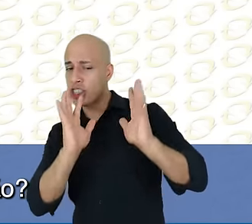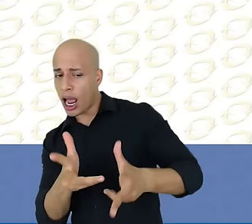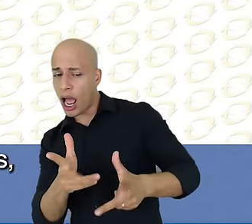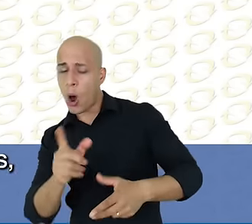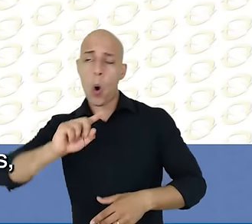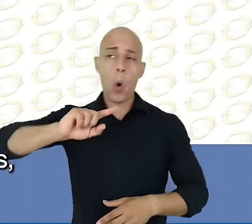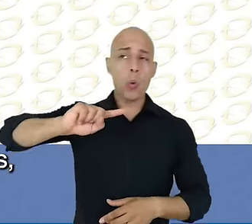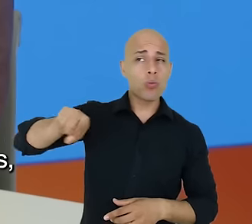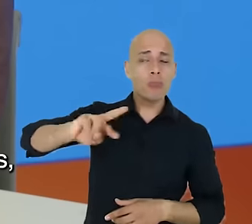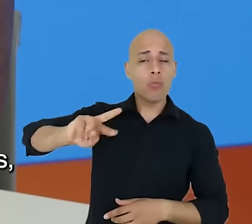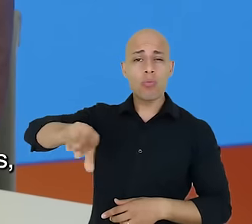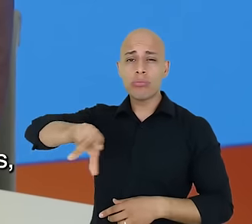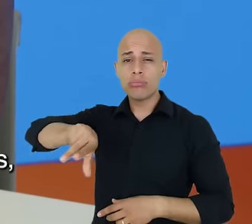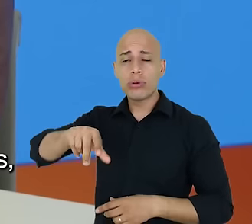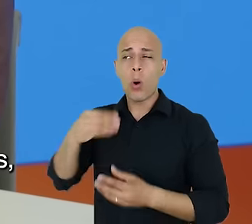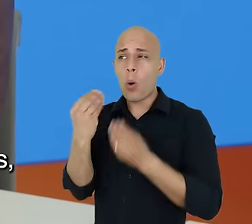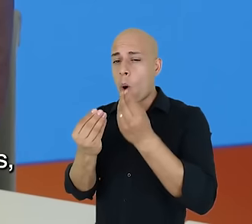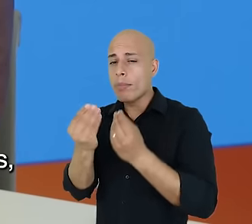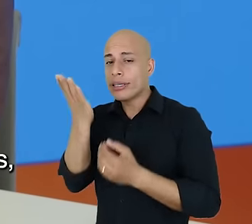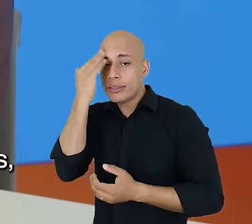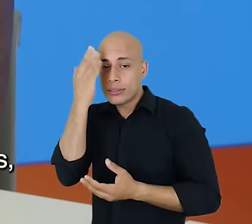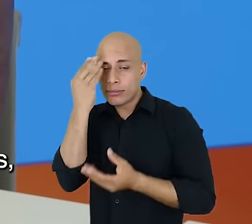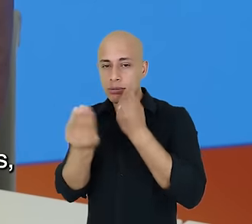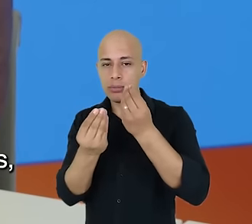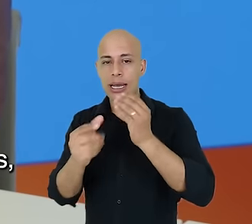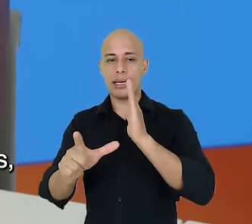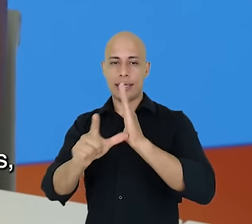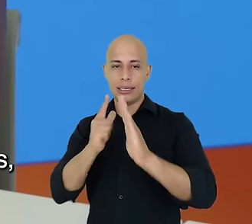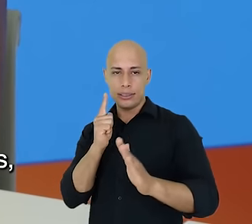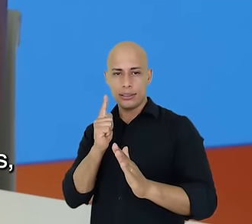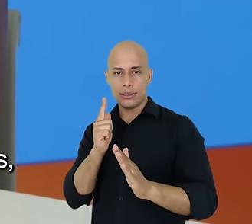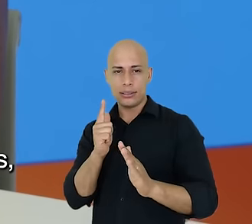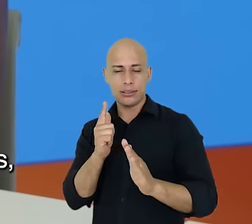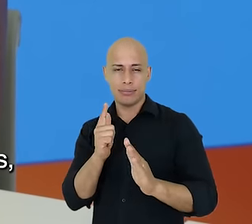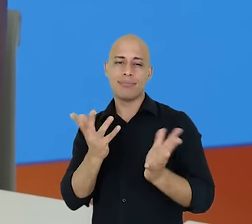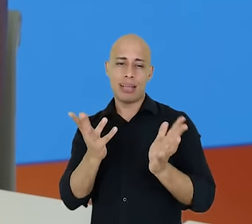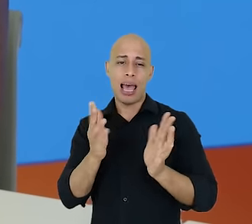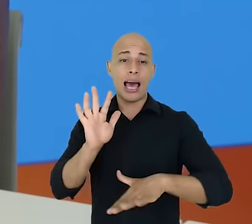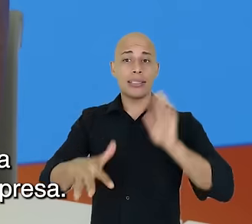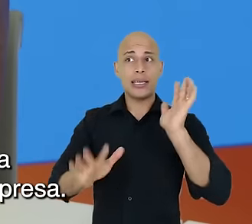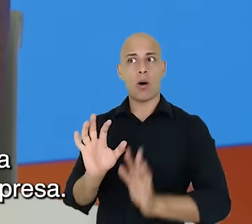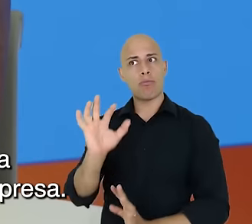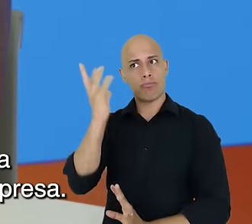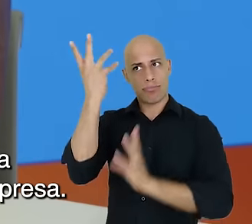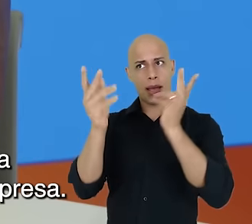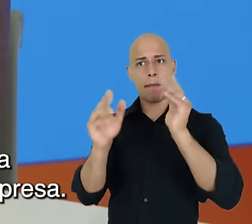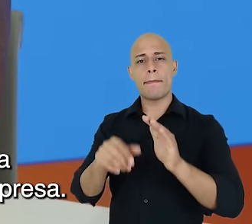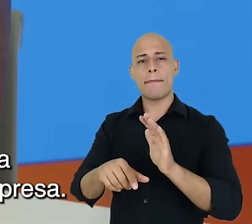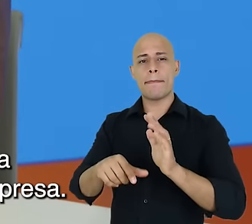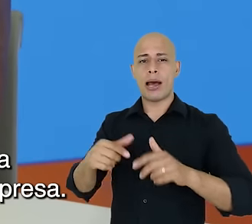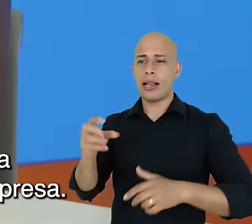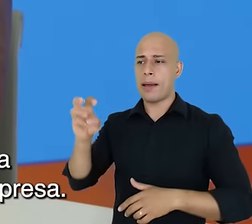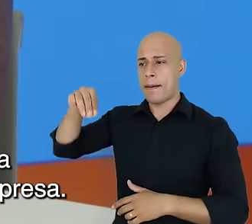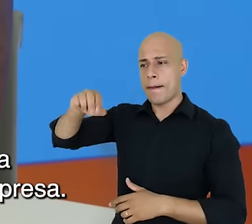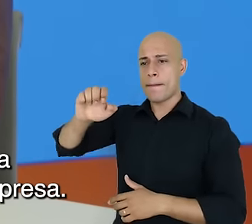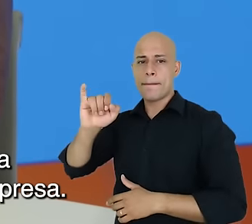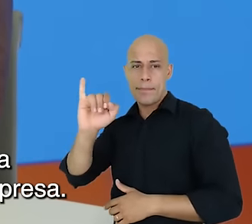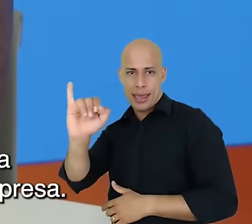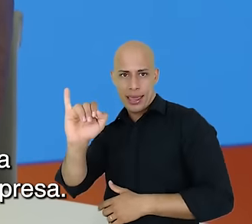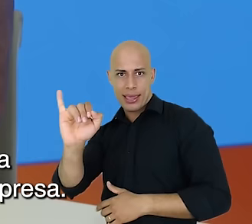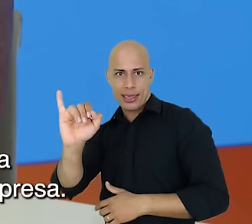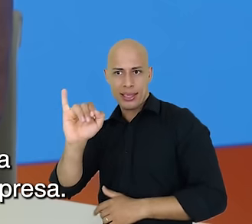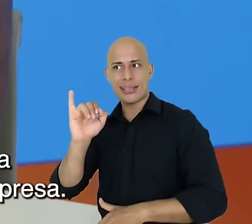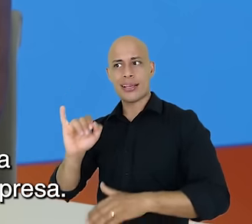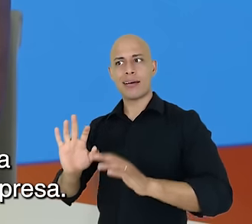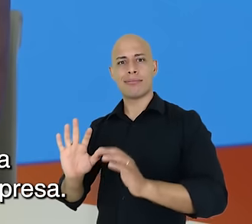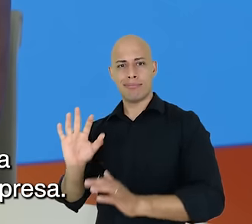não acontece bastante nos atendimentos mas é mais com mei né o mei ele não sabe que ele ganhou ali uma inscrição